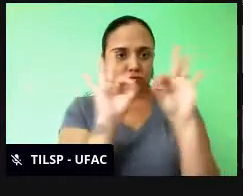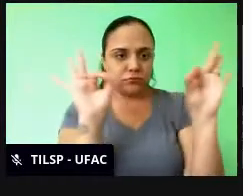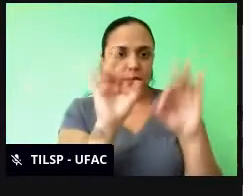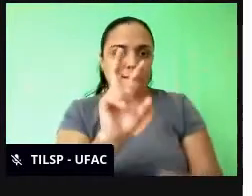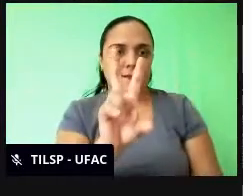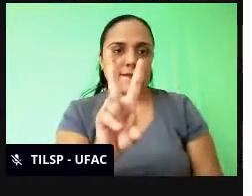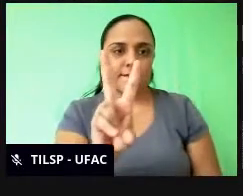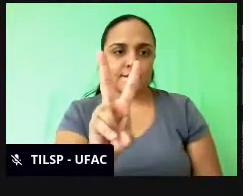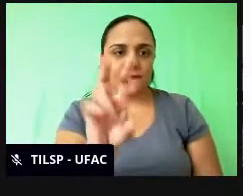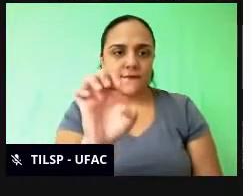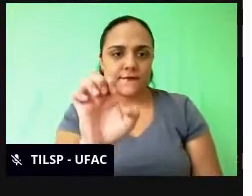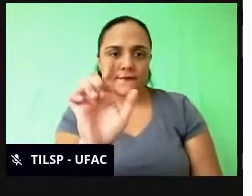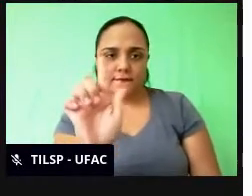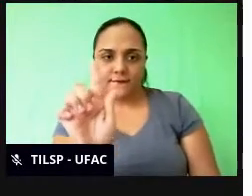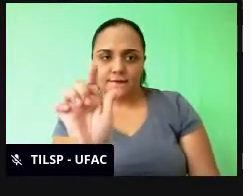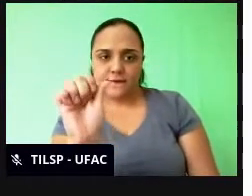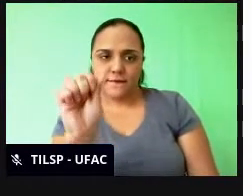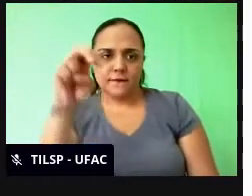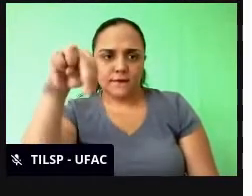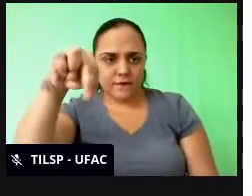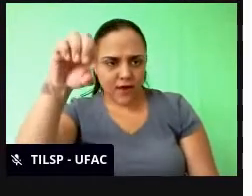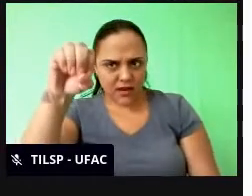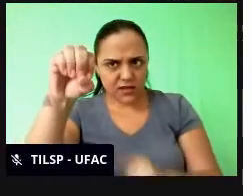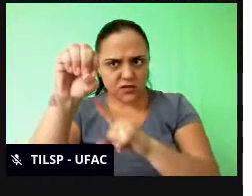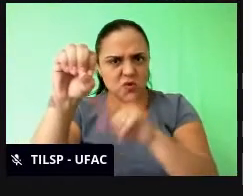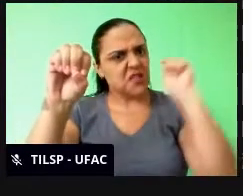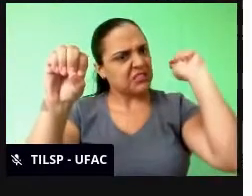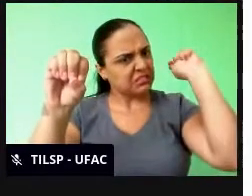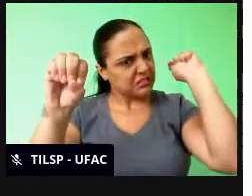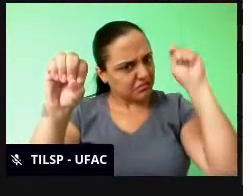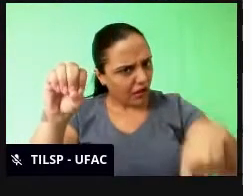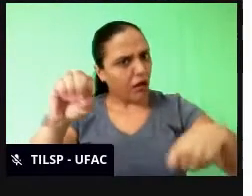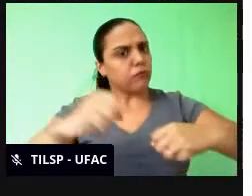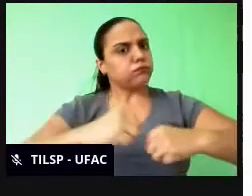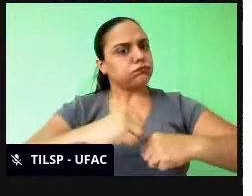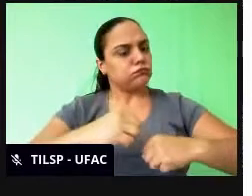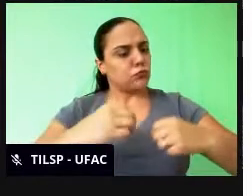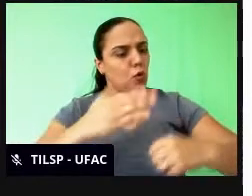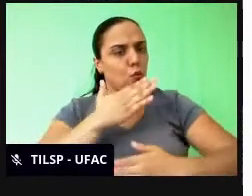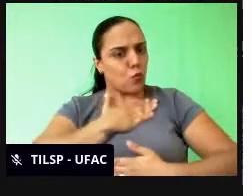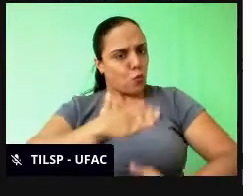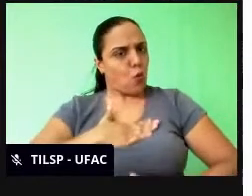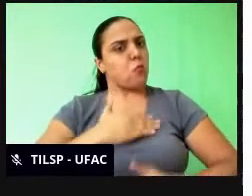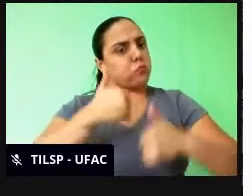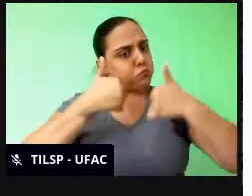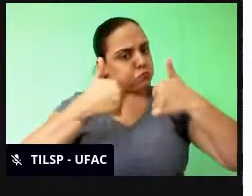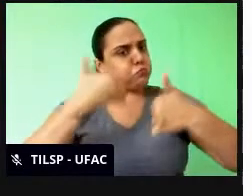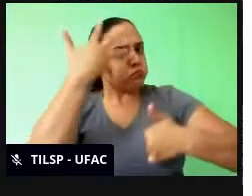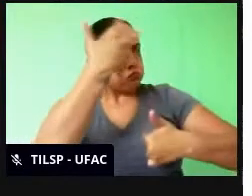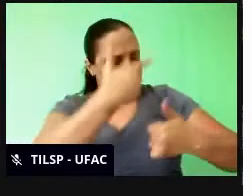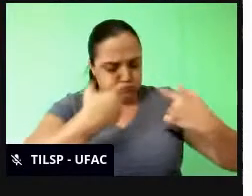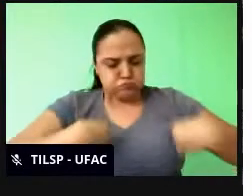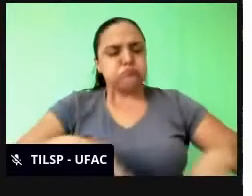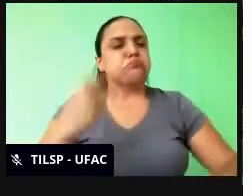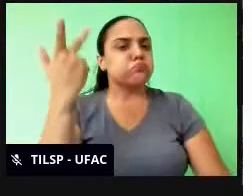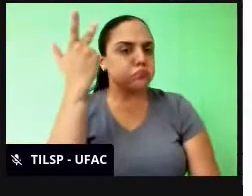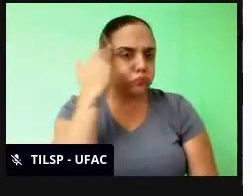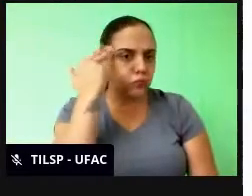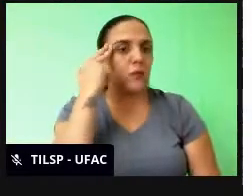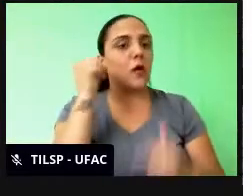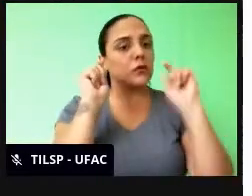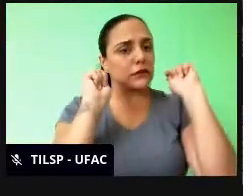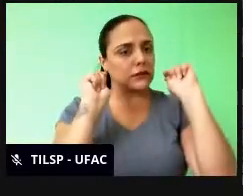ter uma ideia de que é possível ser vegano e obter, né, um êxito, pensando no meio